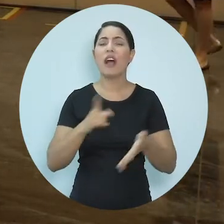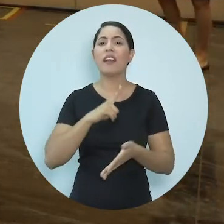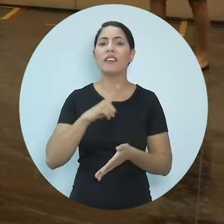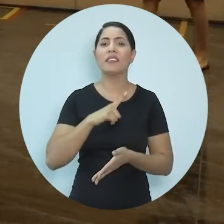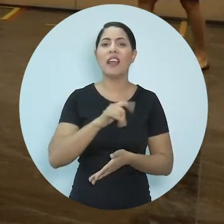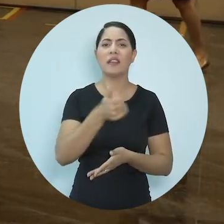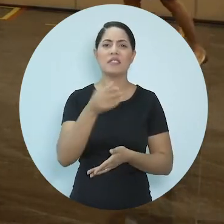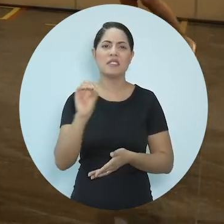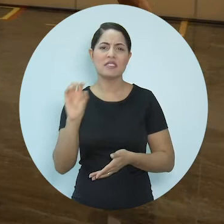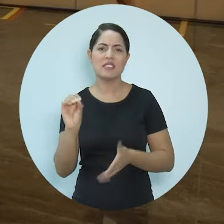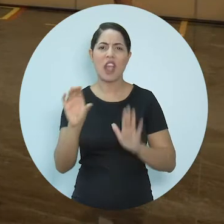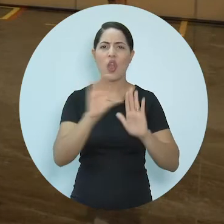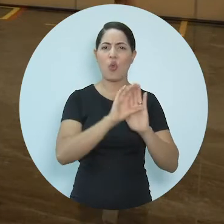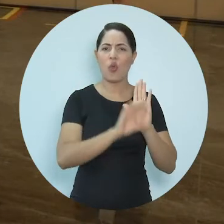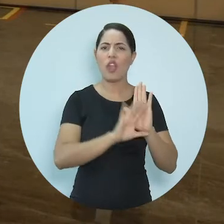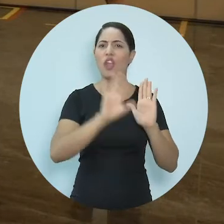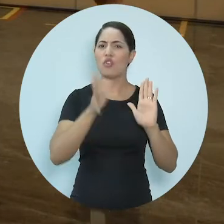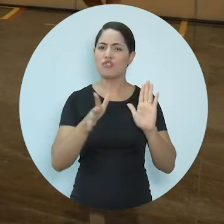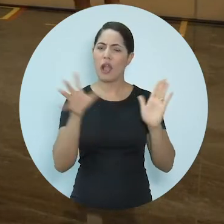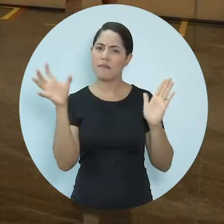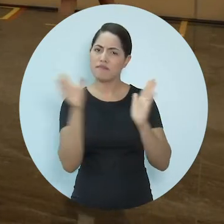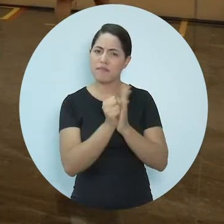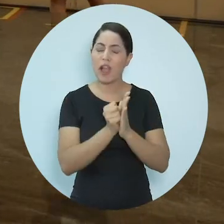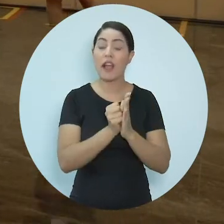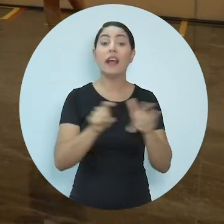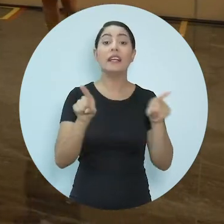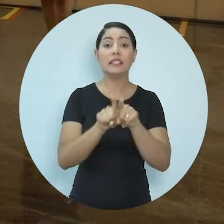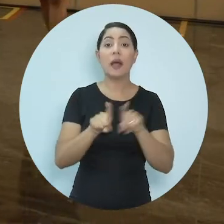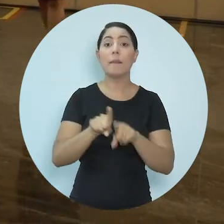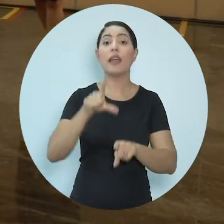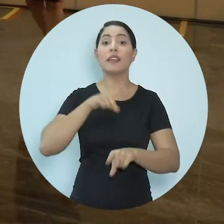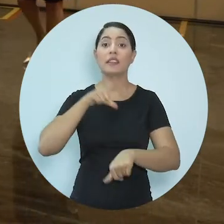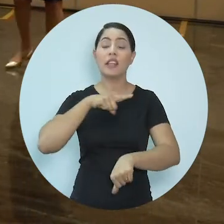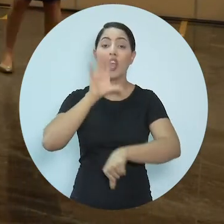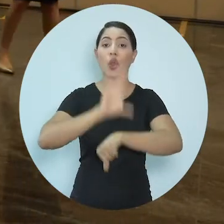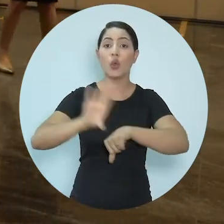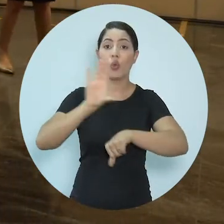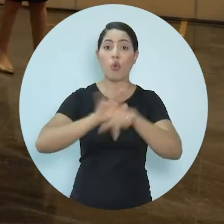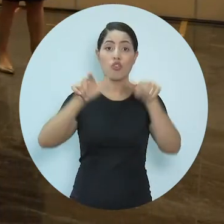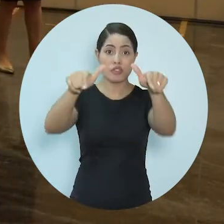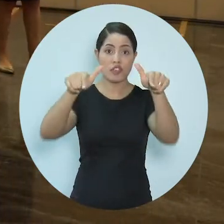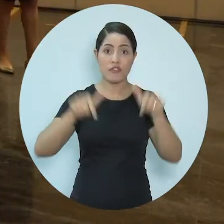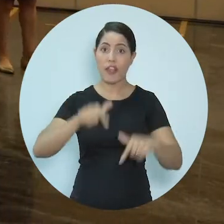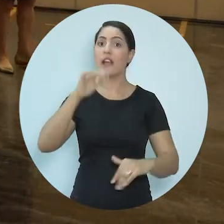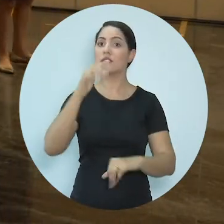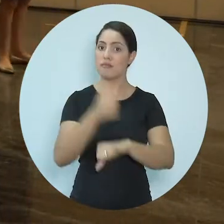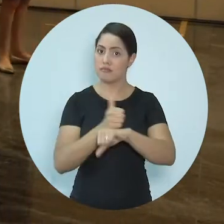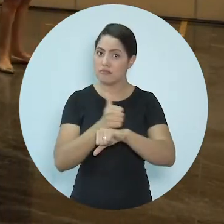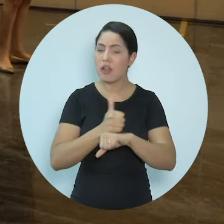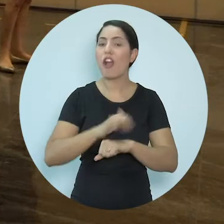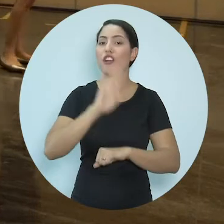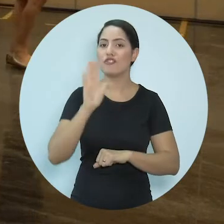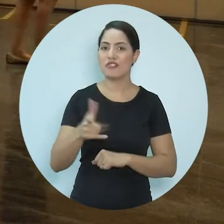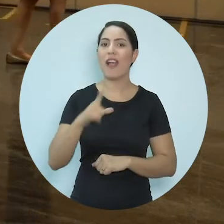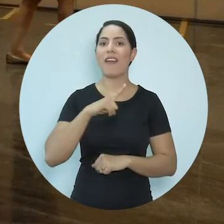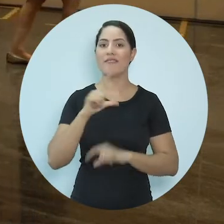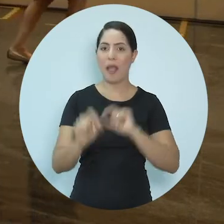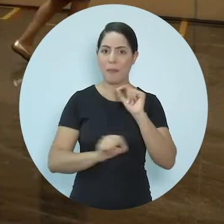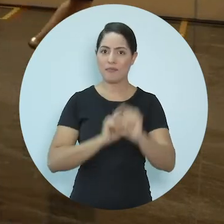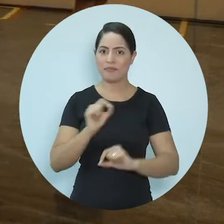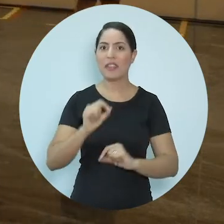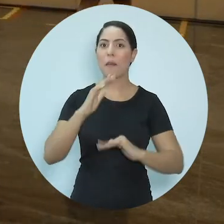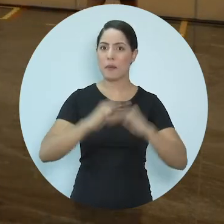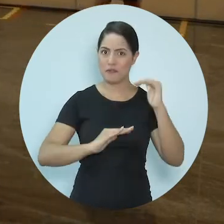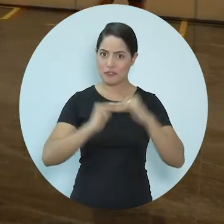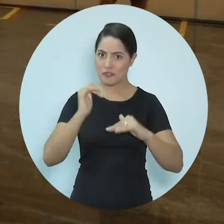quase 100 currículos inscritos. Nós também estamos fazendo o curso de certificação profissional. No Rio, nós já estamos